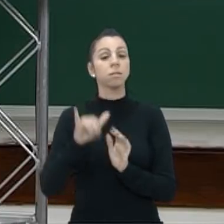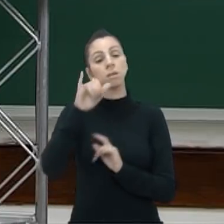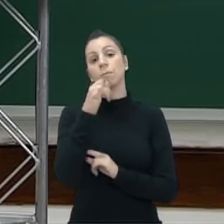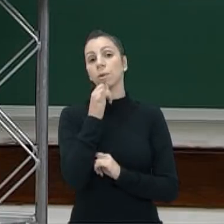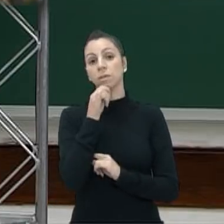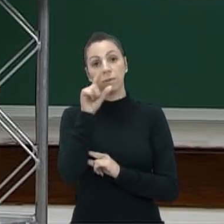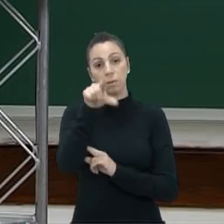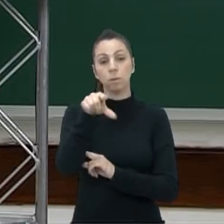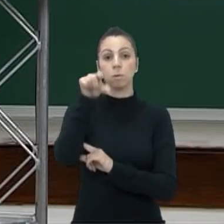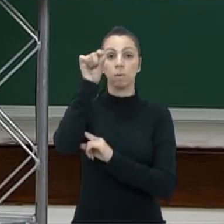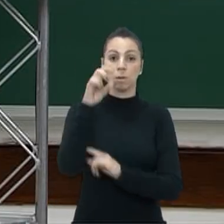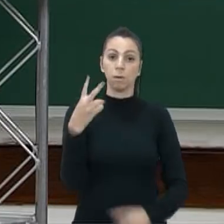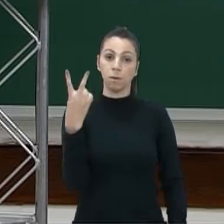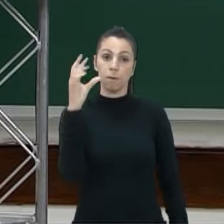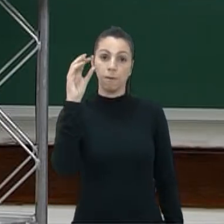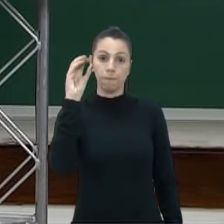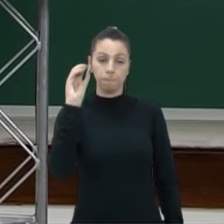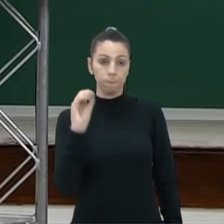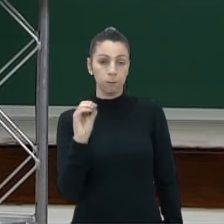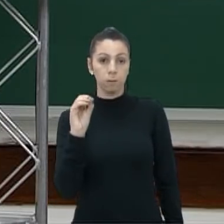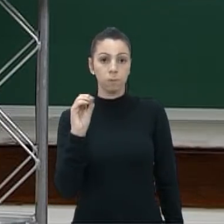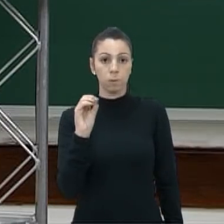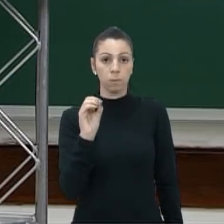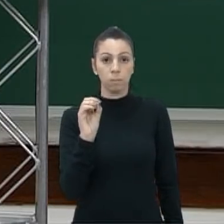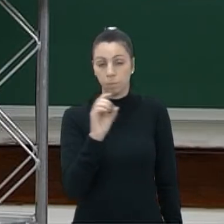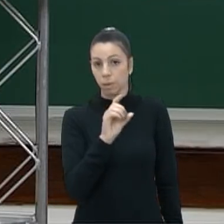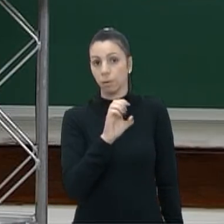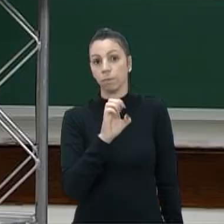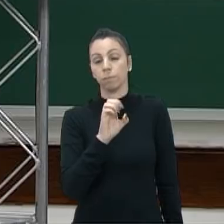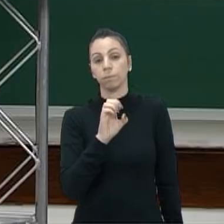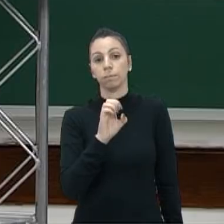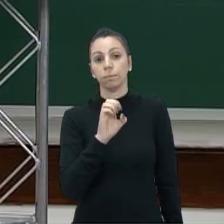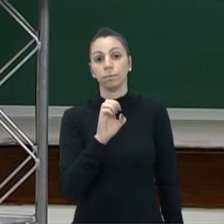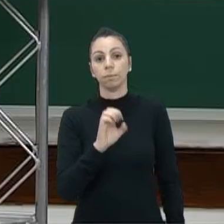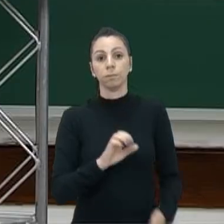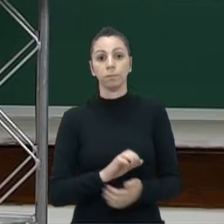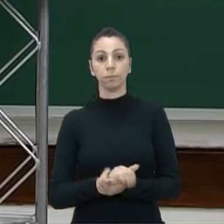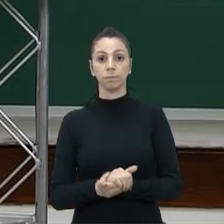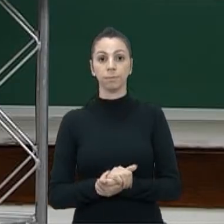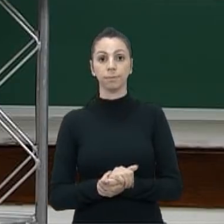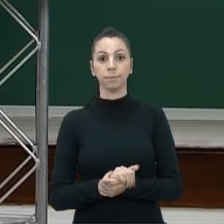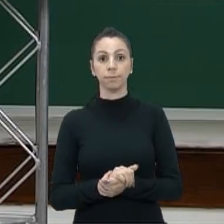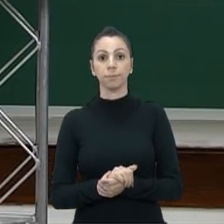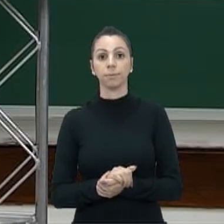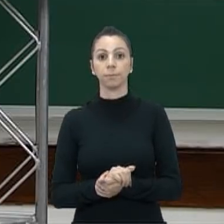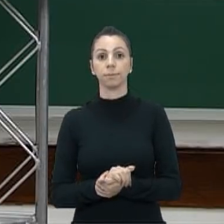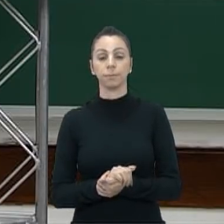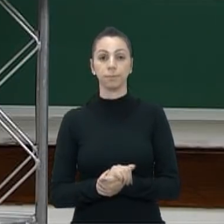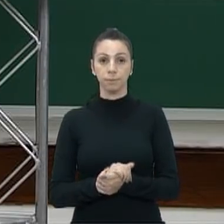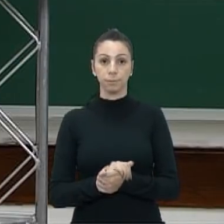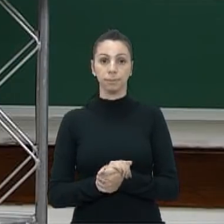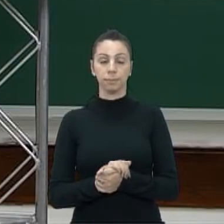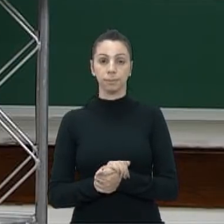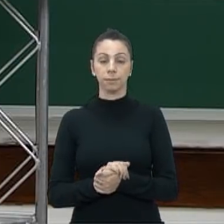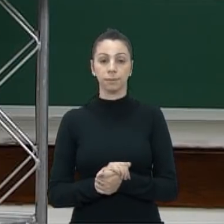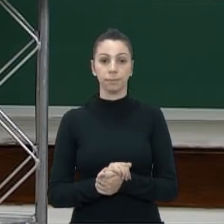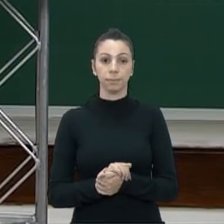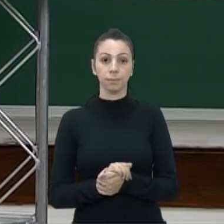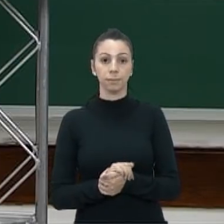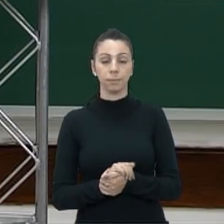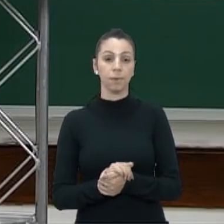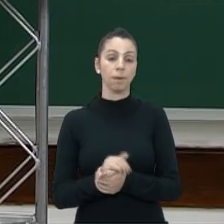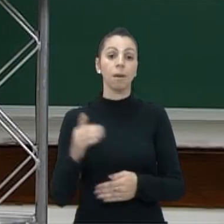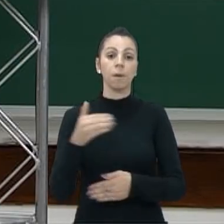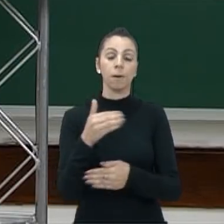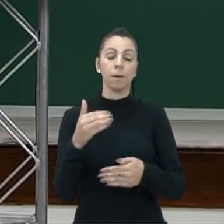e o 5 para a direita, tá certo também. Porque o exercício em nenhum momento ele definiu um lado. No exercício anterior ele